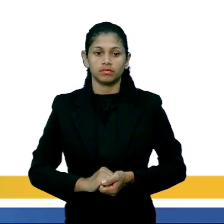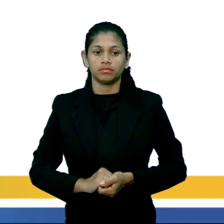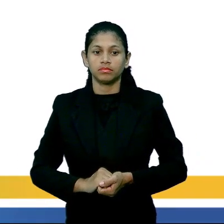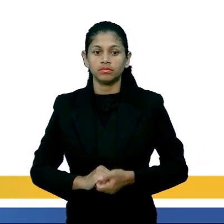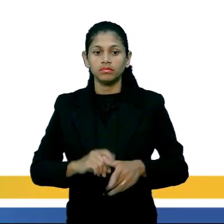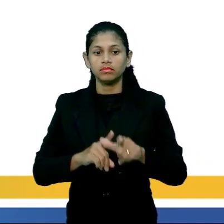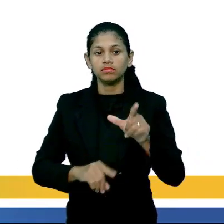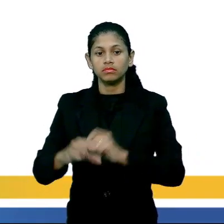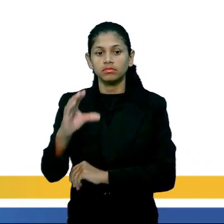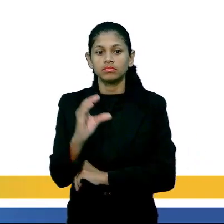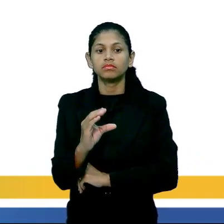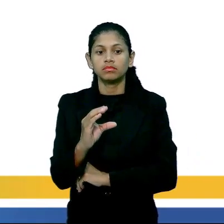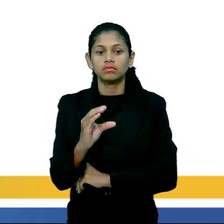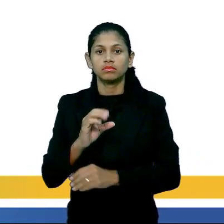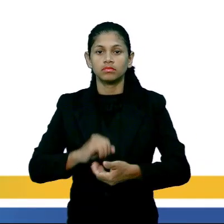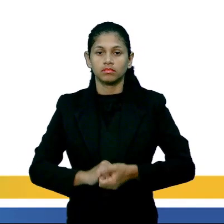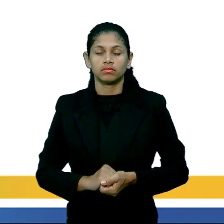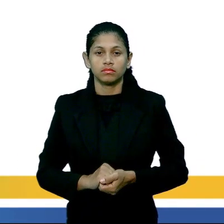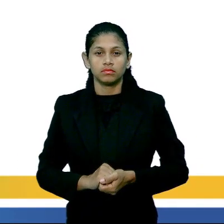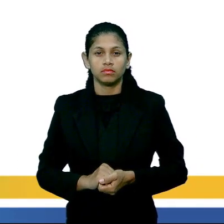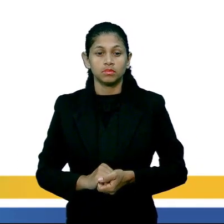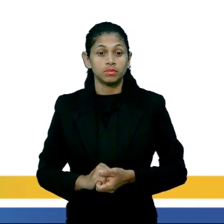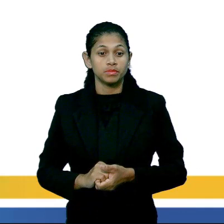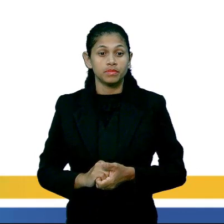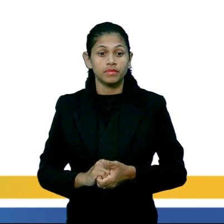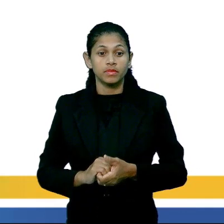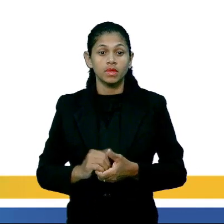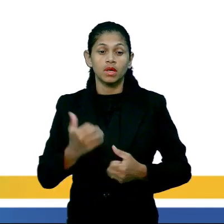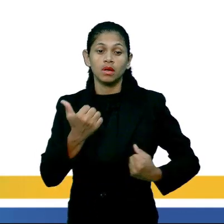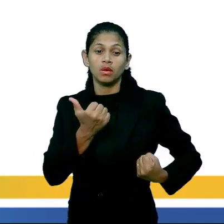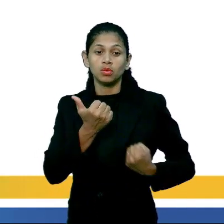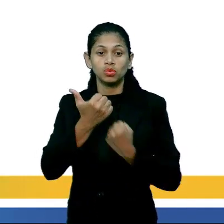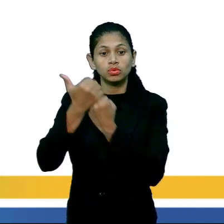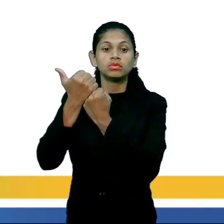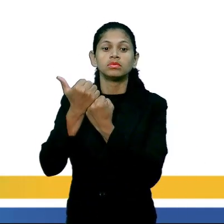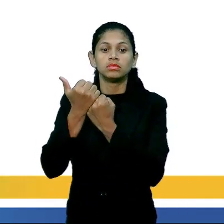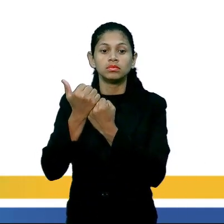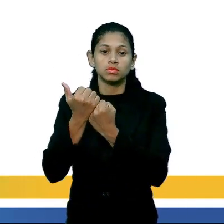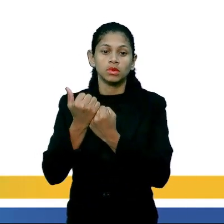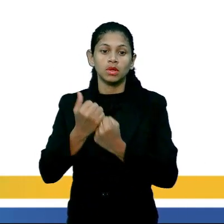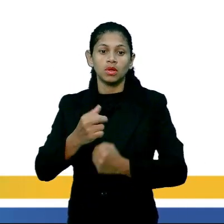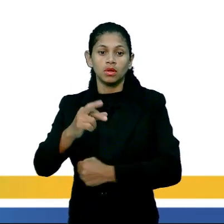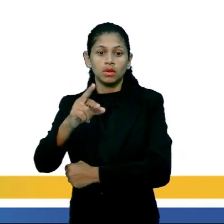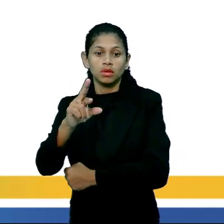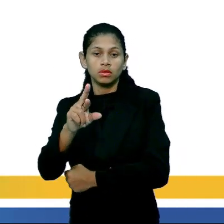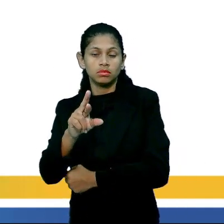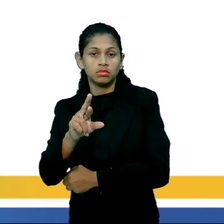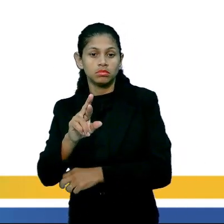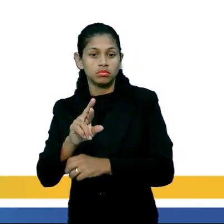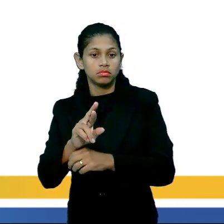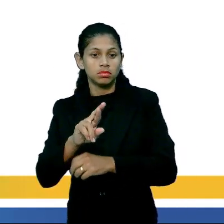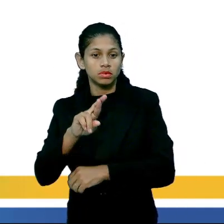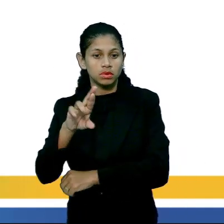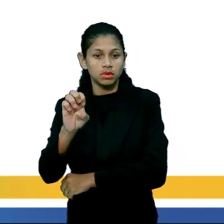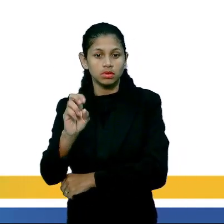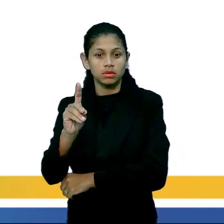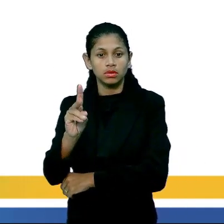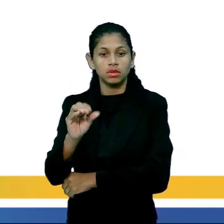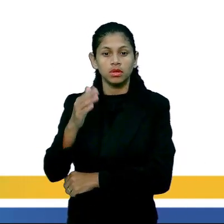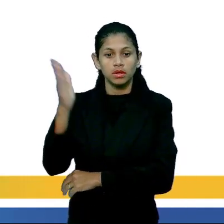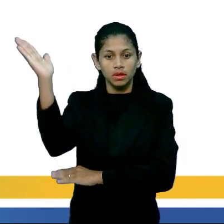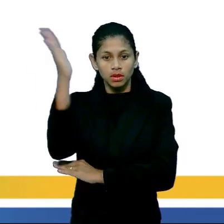Letra C, nós temos no suporte da Rede Brasil Cultural e na parceria com a cidade de Nova